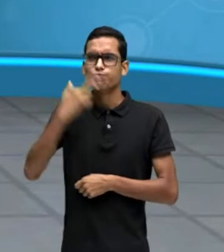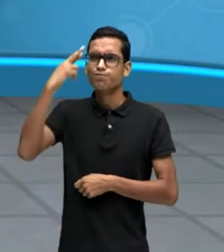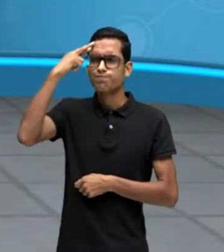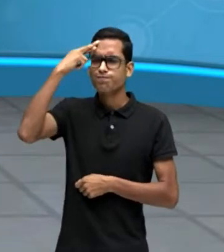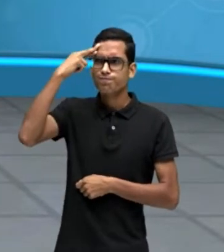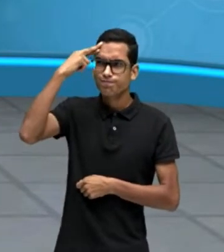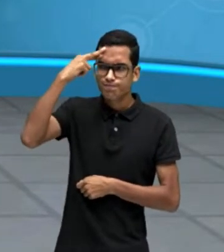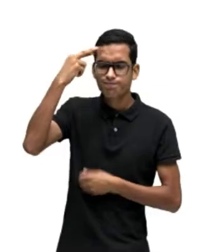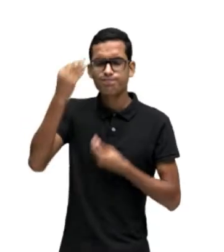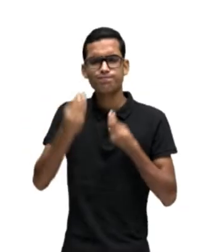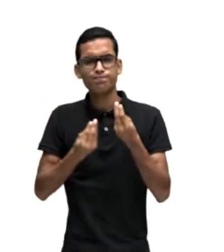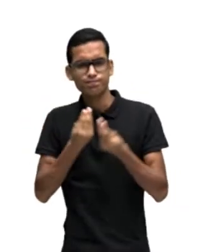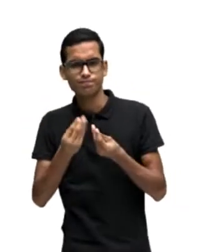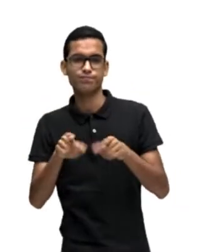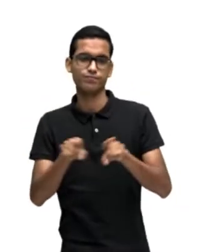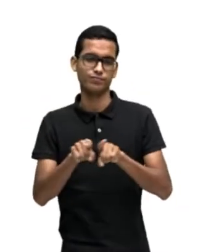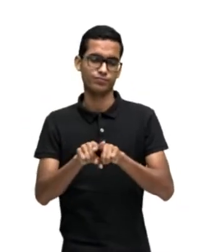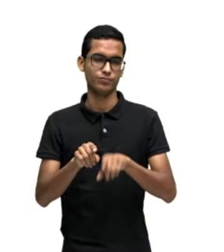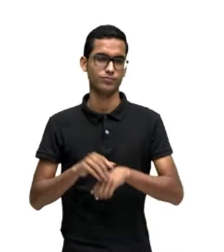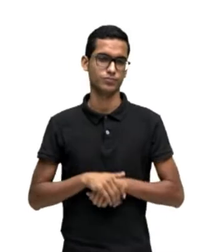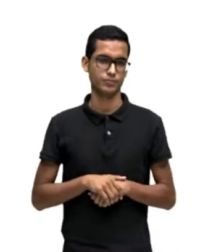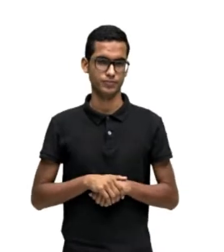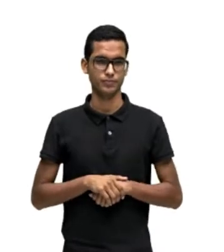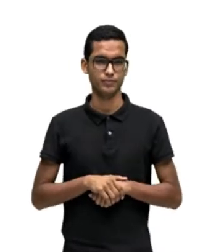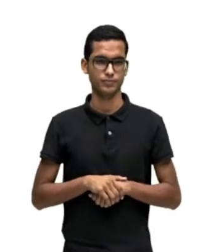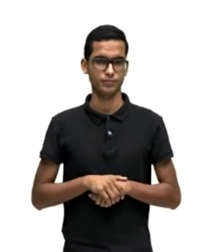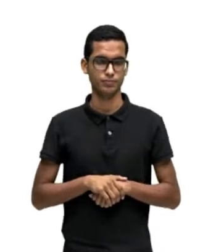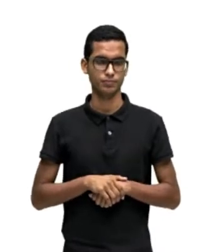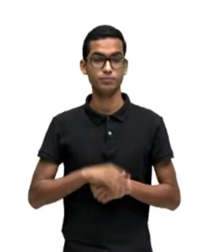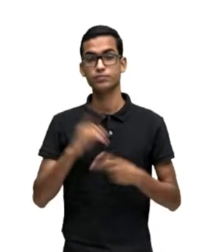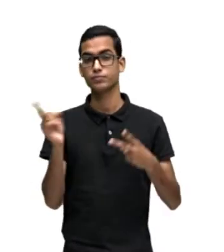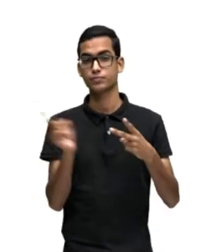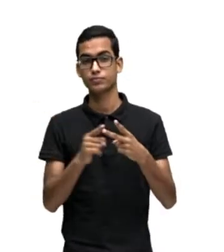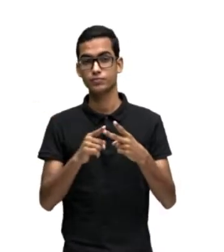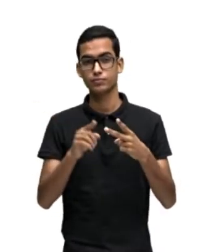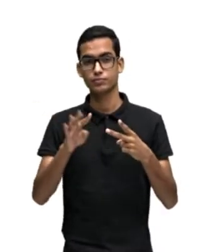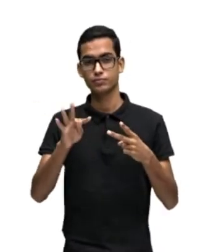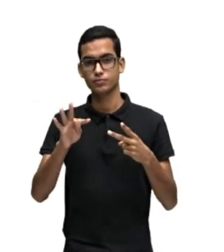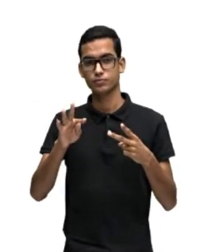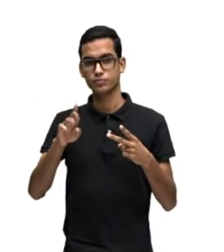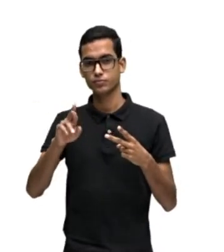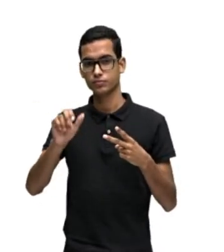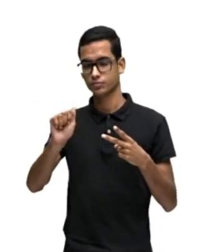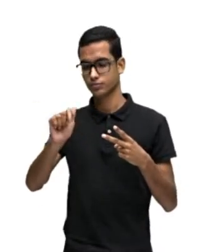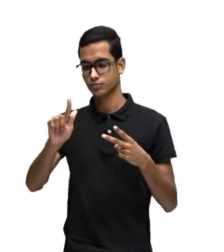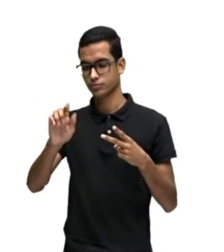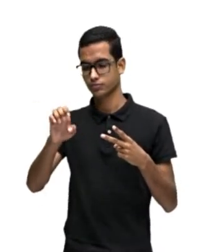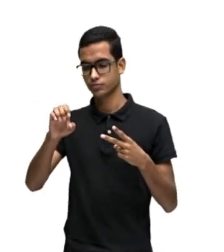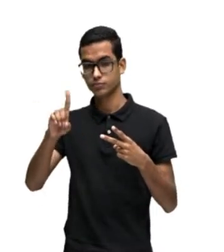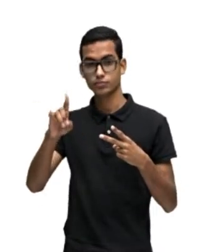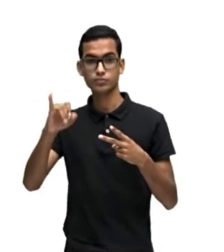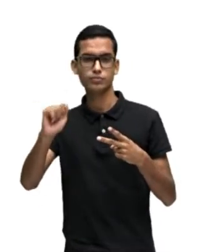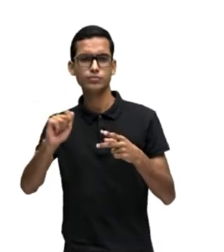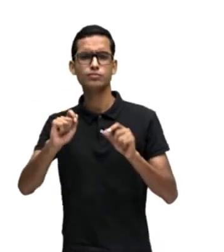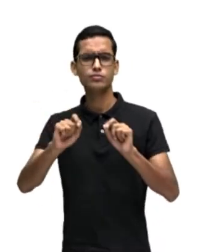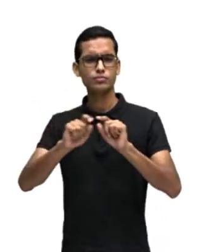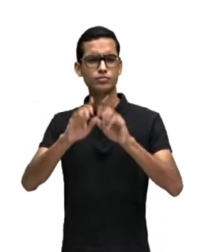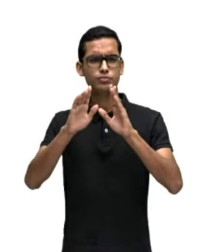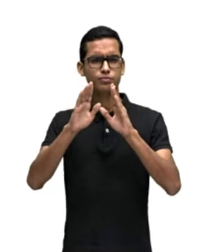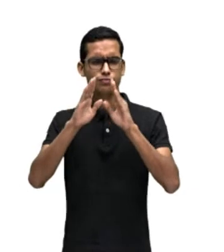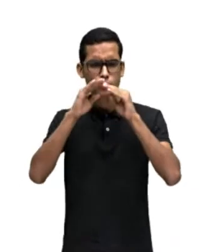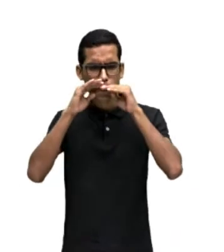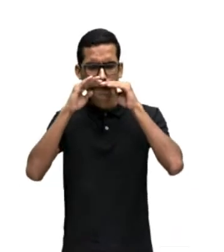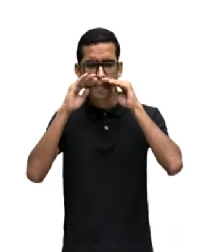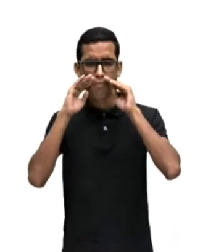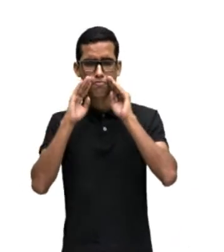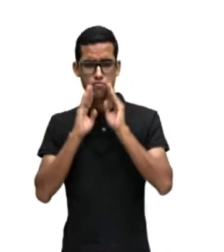Outro gênero que a gente tem é a tragédia. É uma forma de drama que se caracteriza pela sua seriedade e